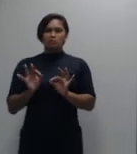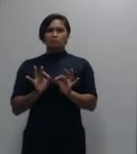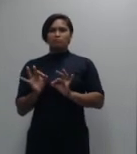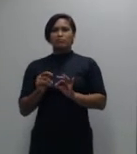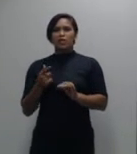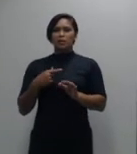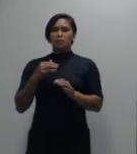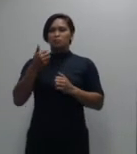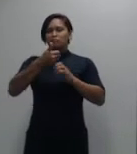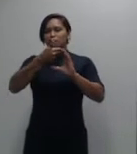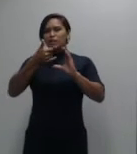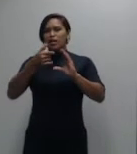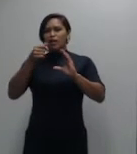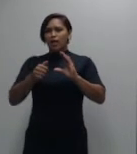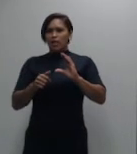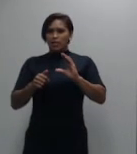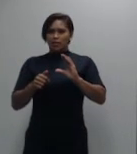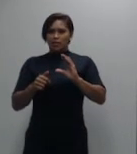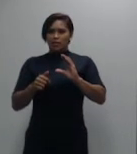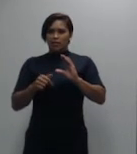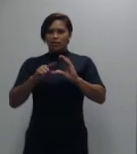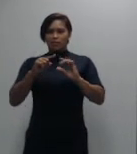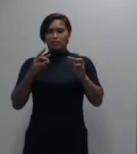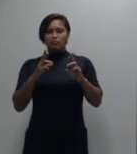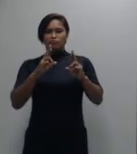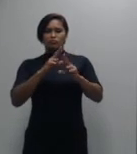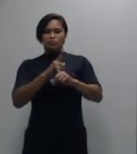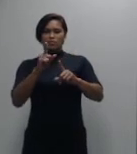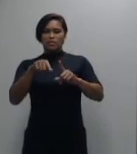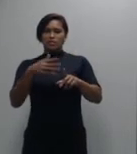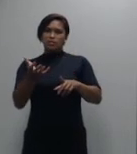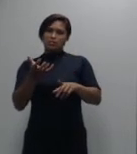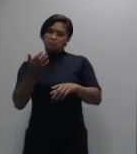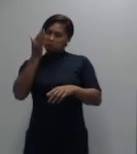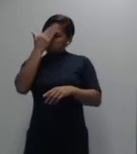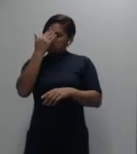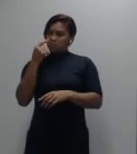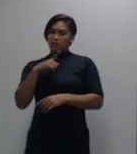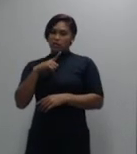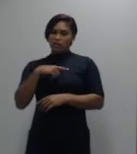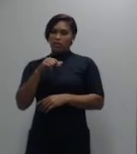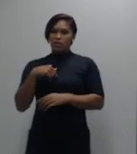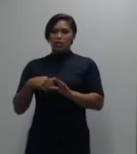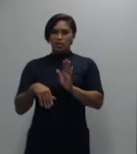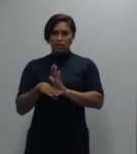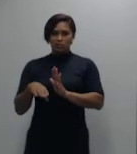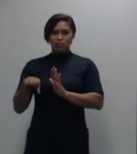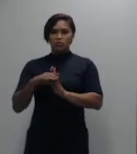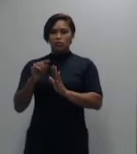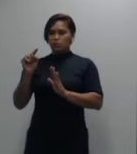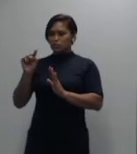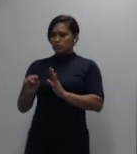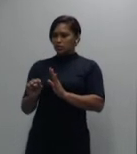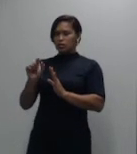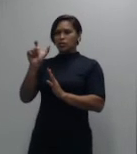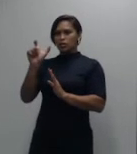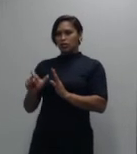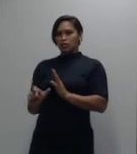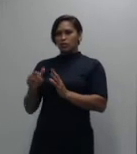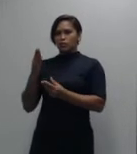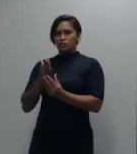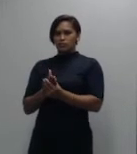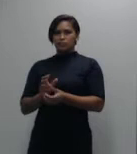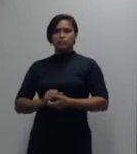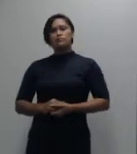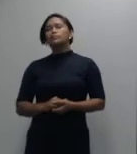para caracterização da divergência que sabemos existe similitude entre os carros consultados